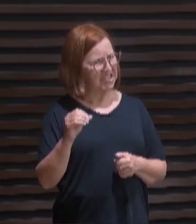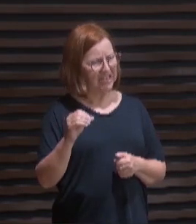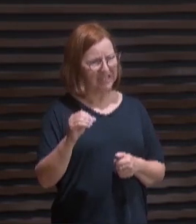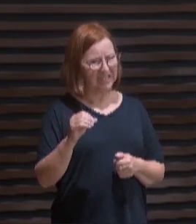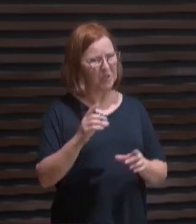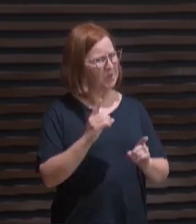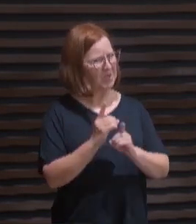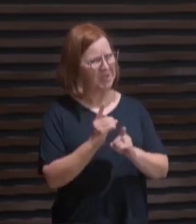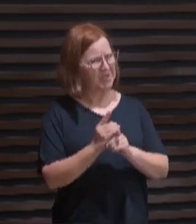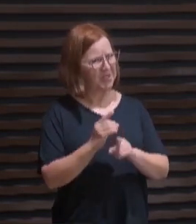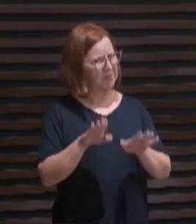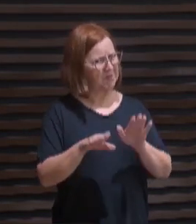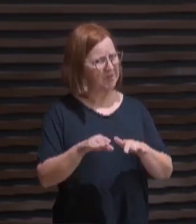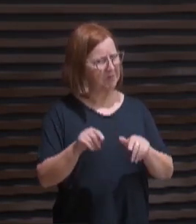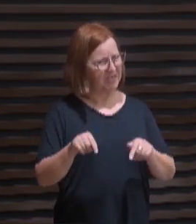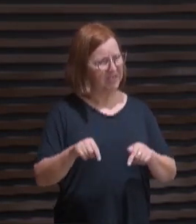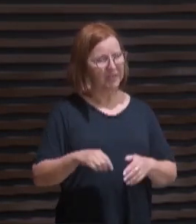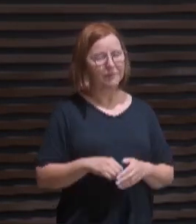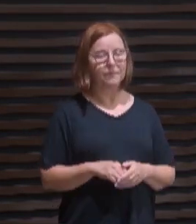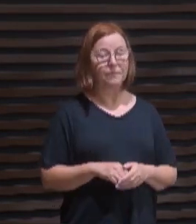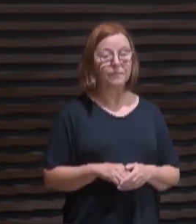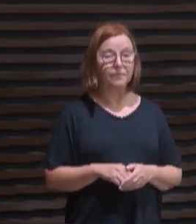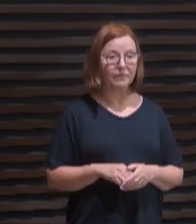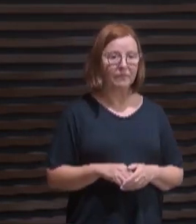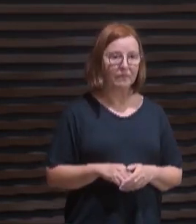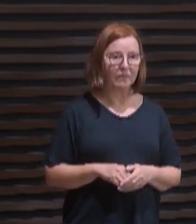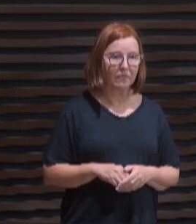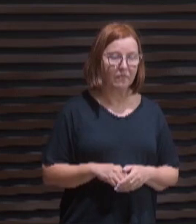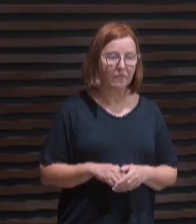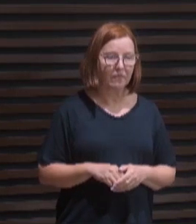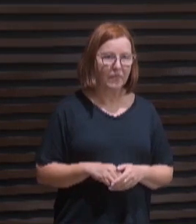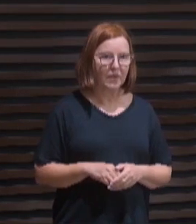pessoas, um pouco mais de 500 pessoas, o viu ressuscitado.